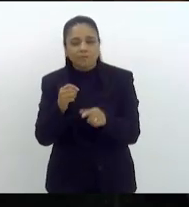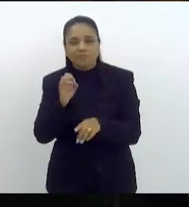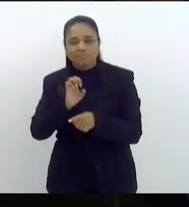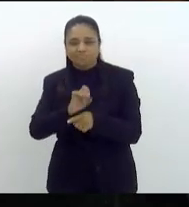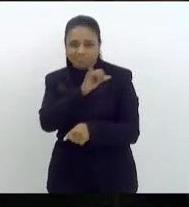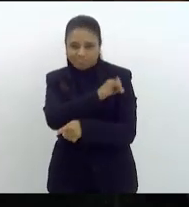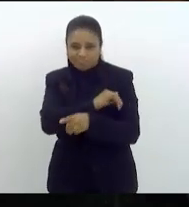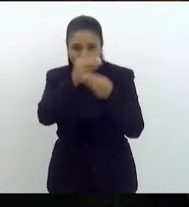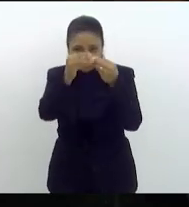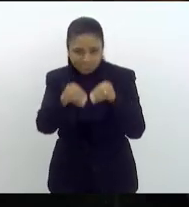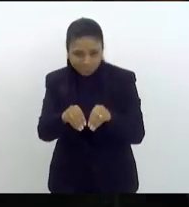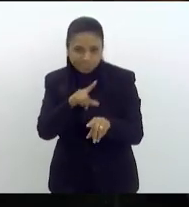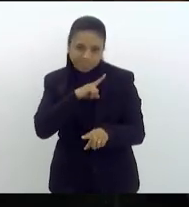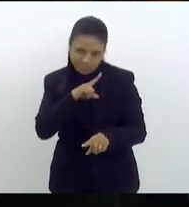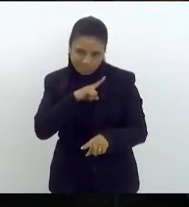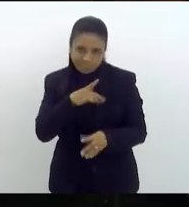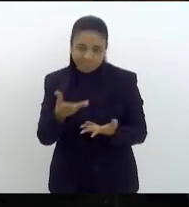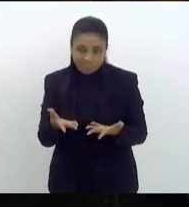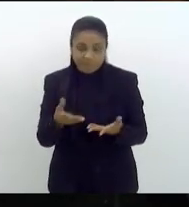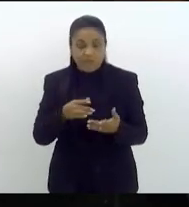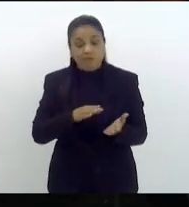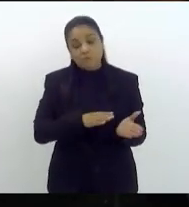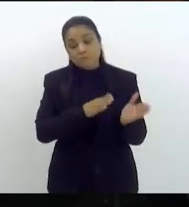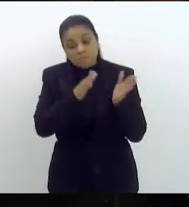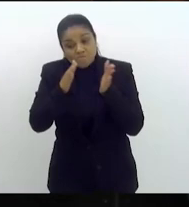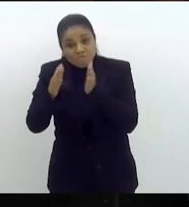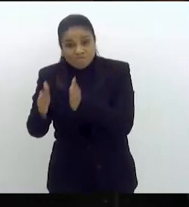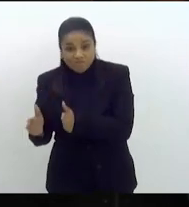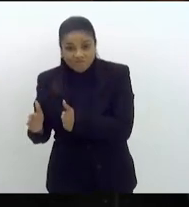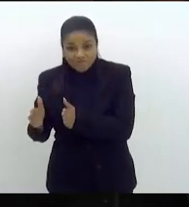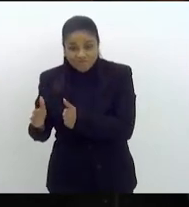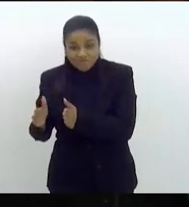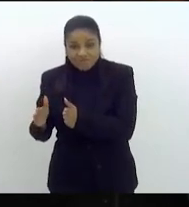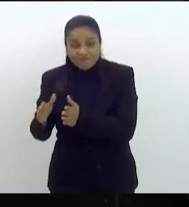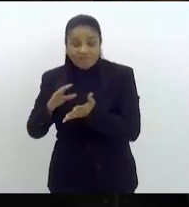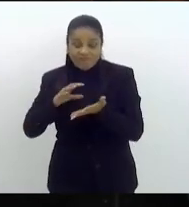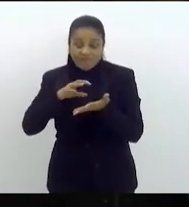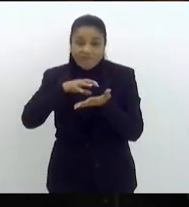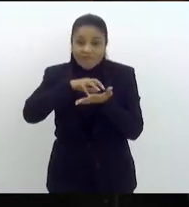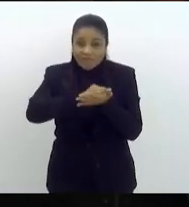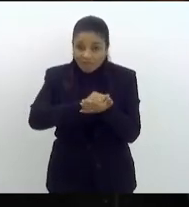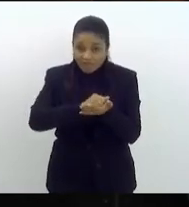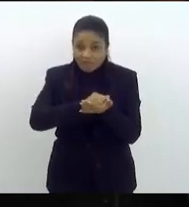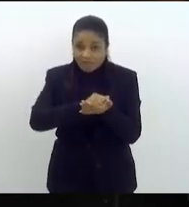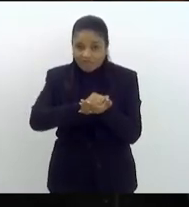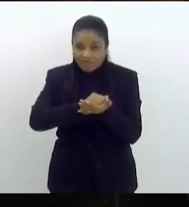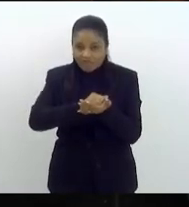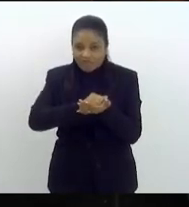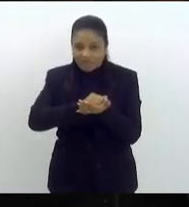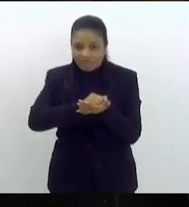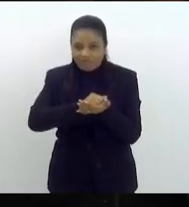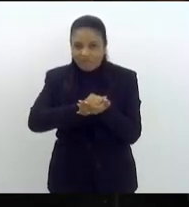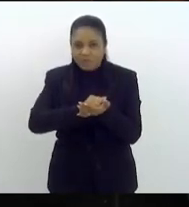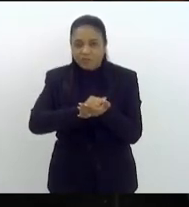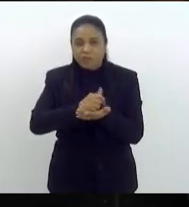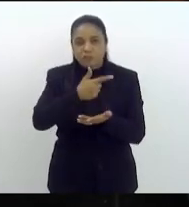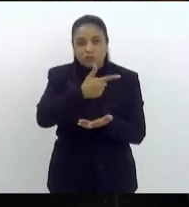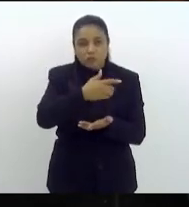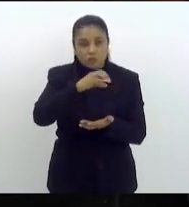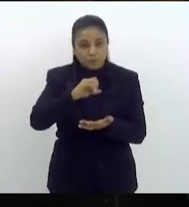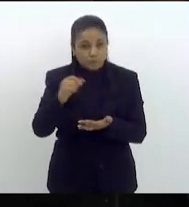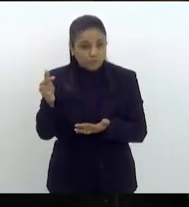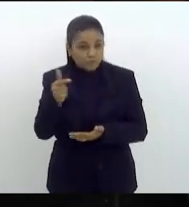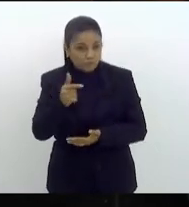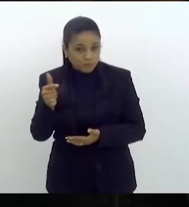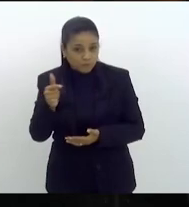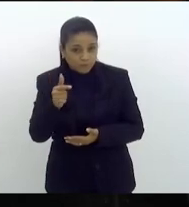mas de outro lado temos que registrar que em 2022